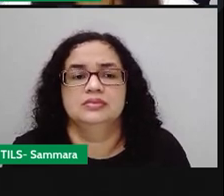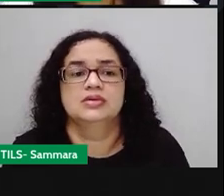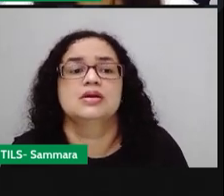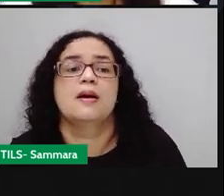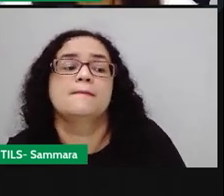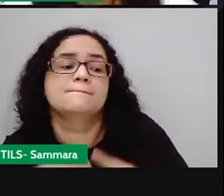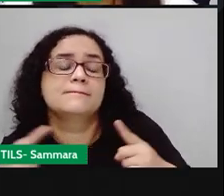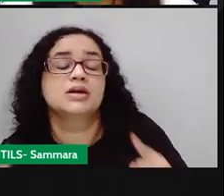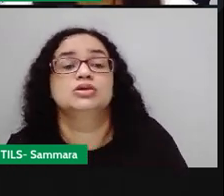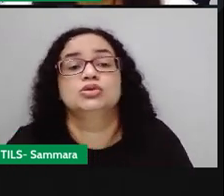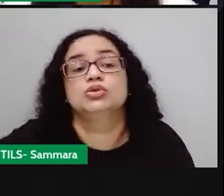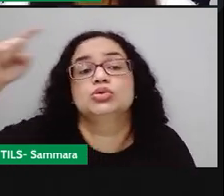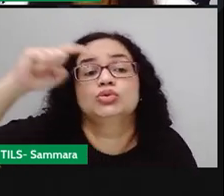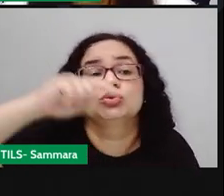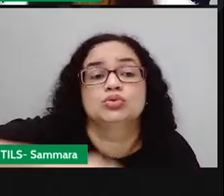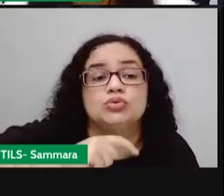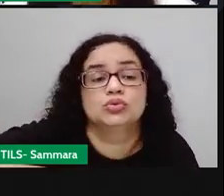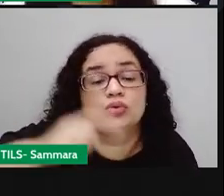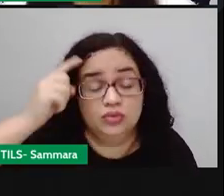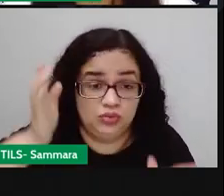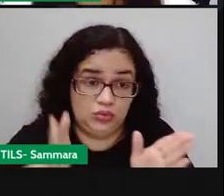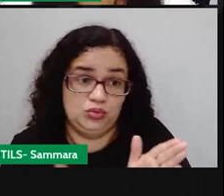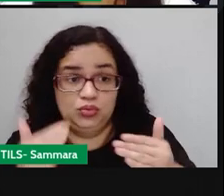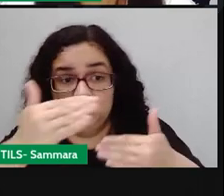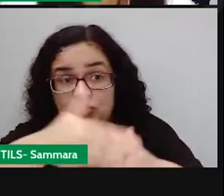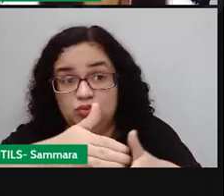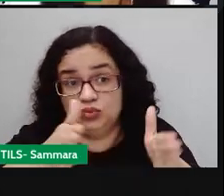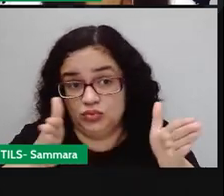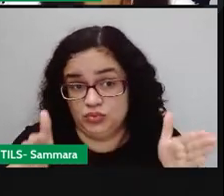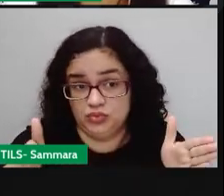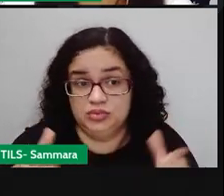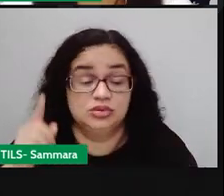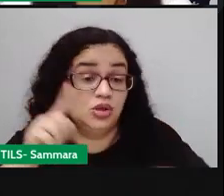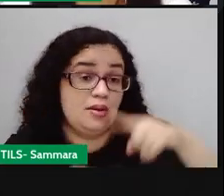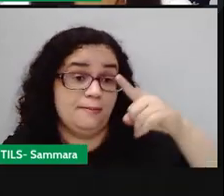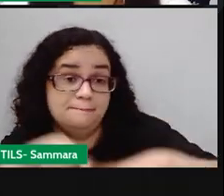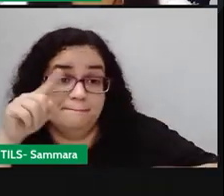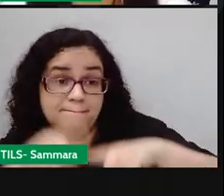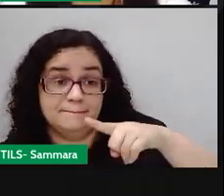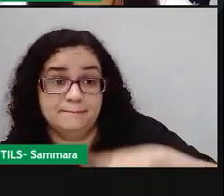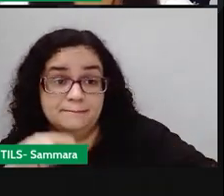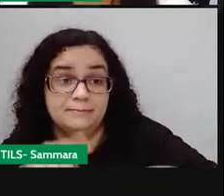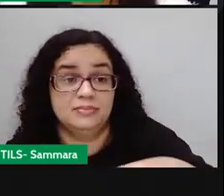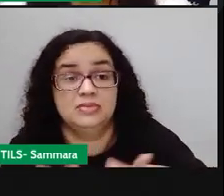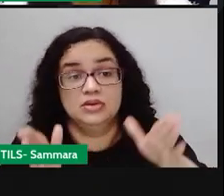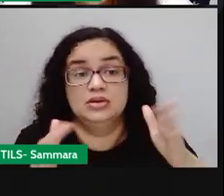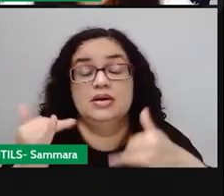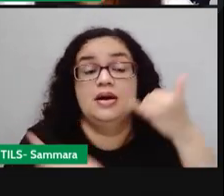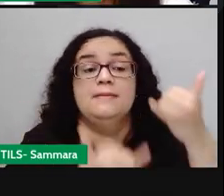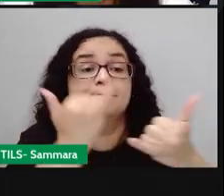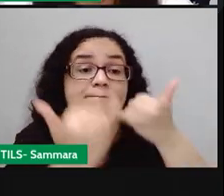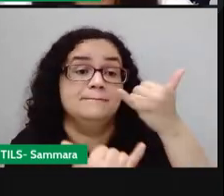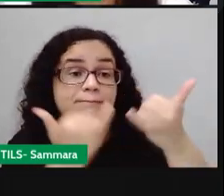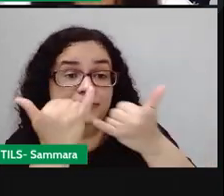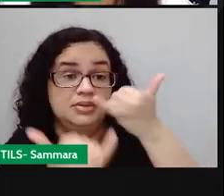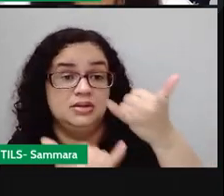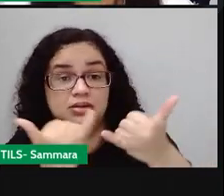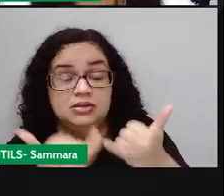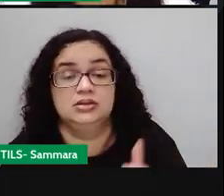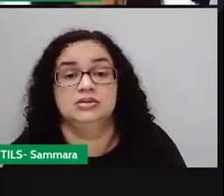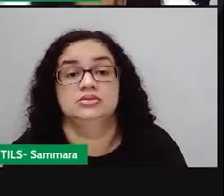Mas aí vamos voltar às nossas caixinhas. Mas agora não são caixinhas de objetos, são caixinhas de brinquedos.